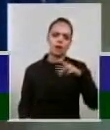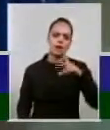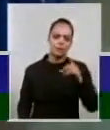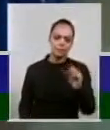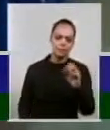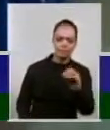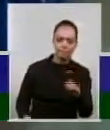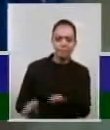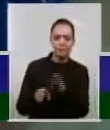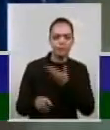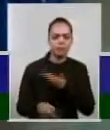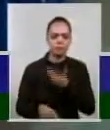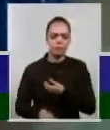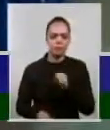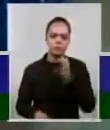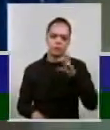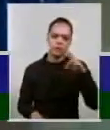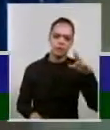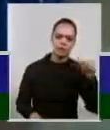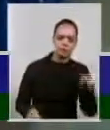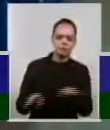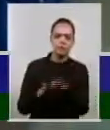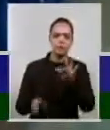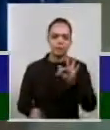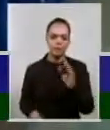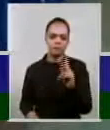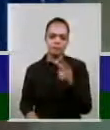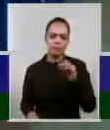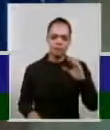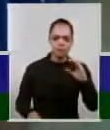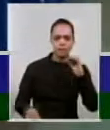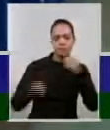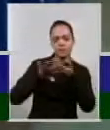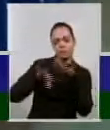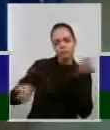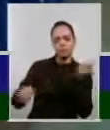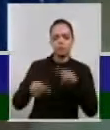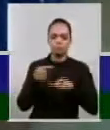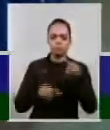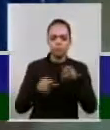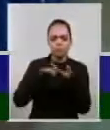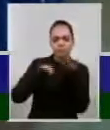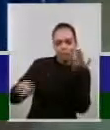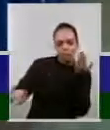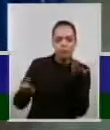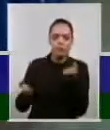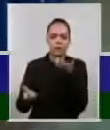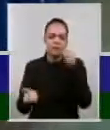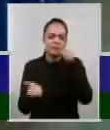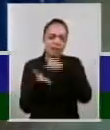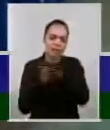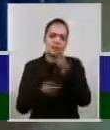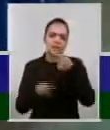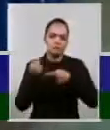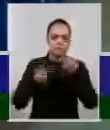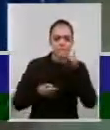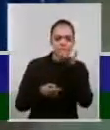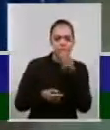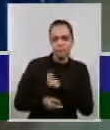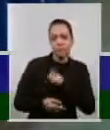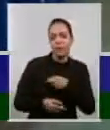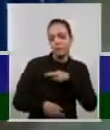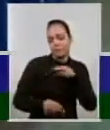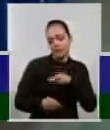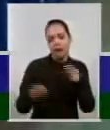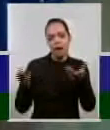do certo, Fernando Henrique, histórico, mas que ausentou-se da política, ficou fora, quis sair, quis voltar à vida privada e agora